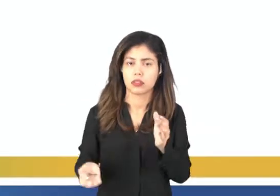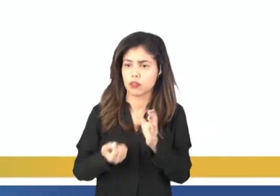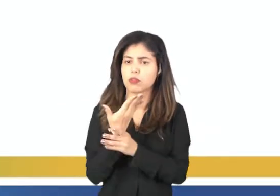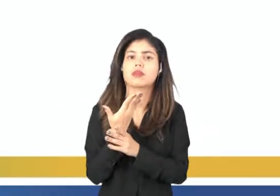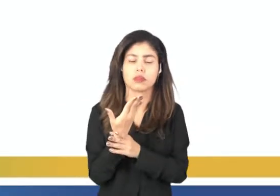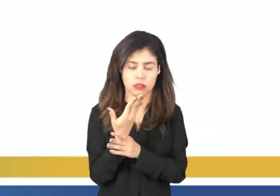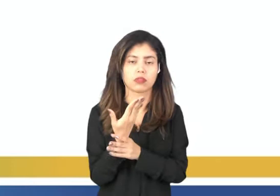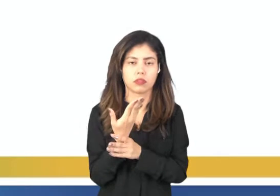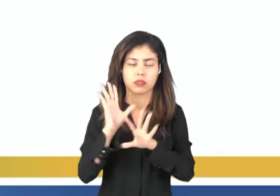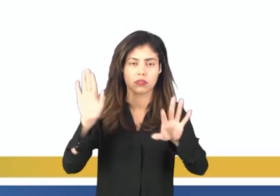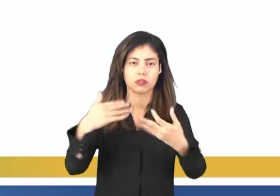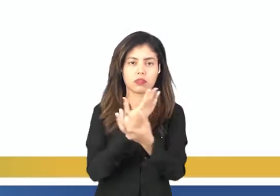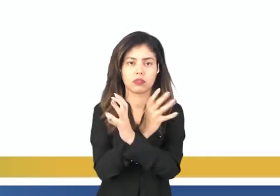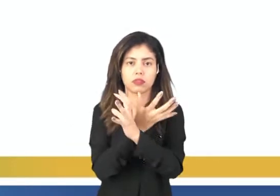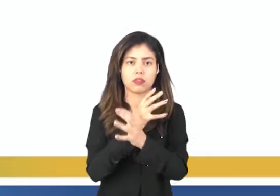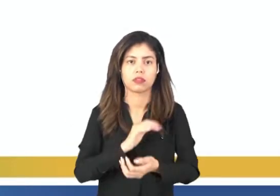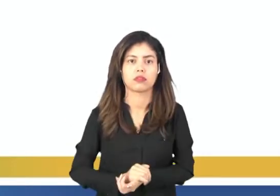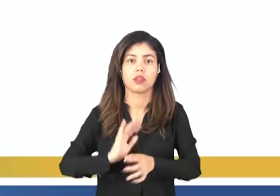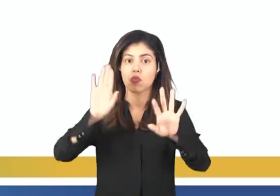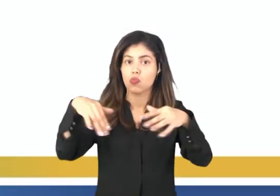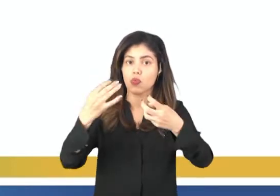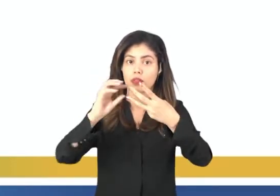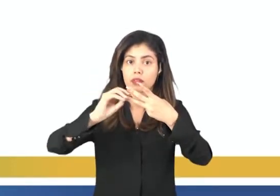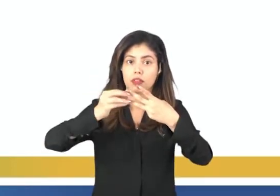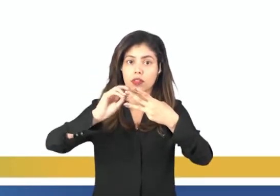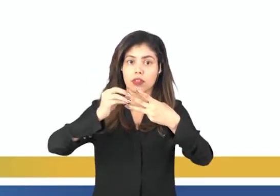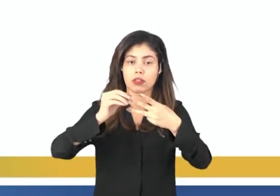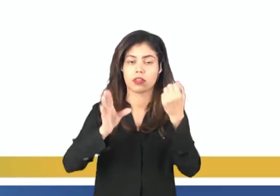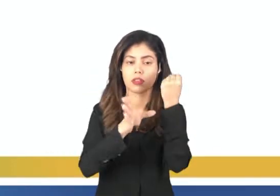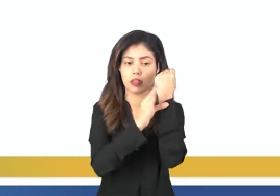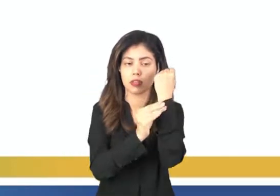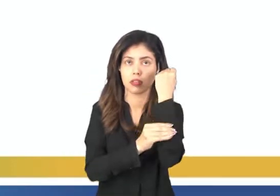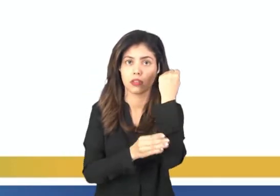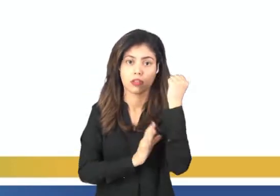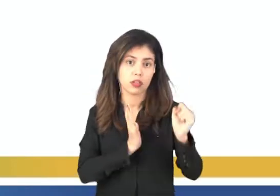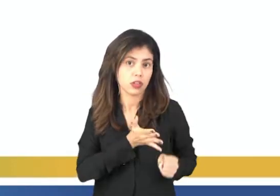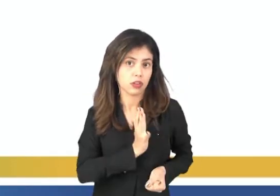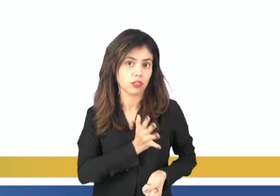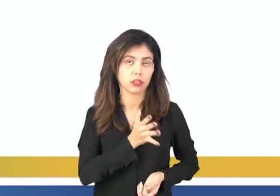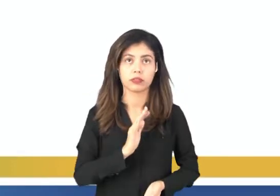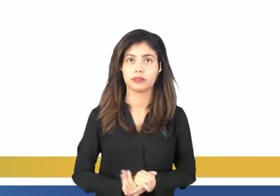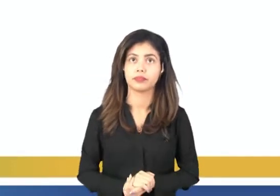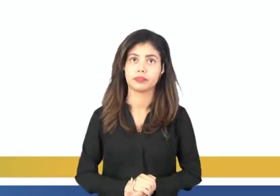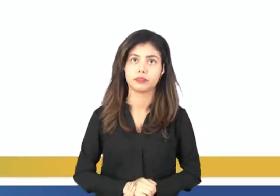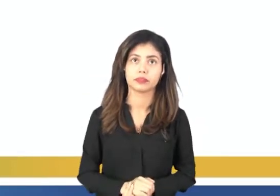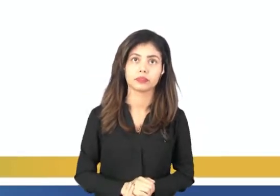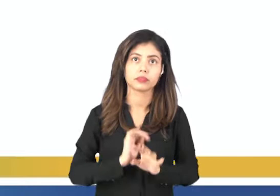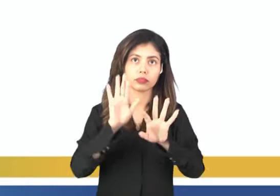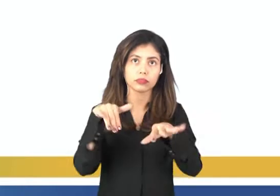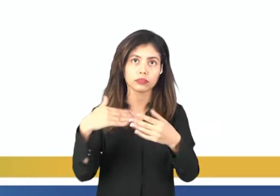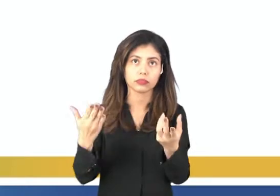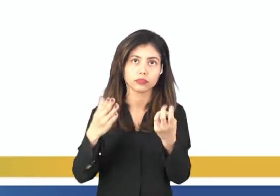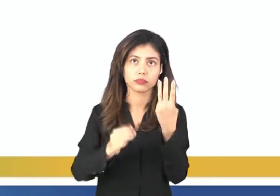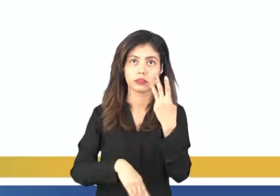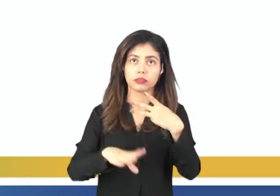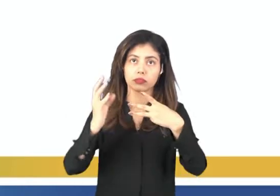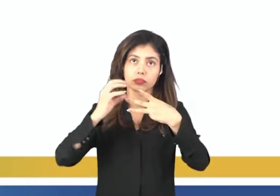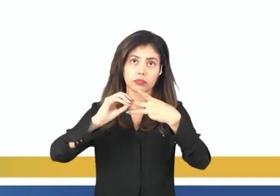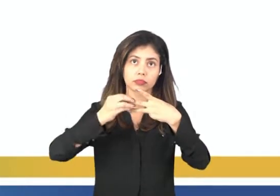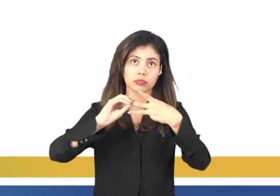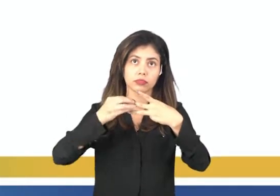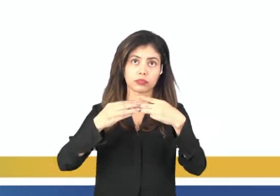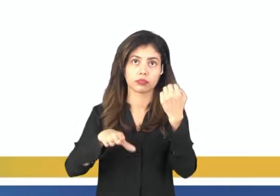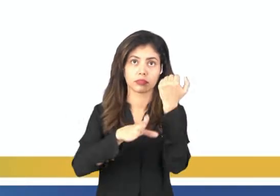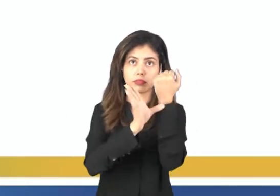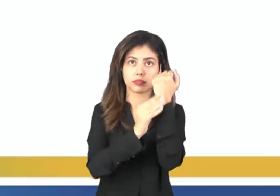esquelético quais são os tipos de células que formam o tecido muscular estriado cardíaco e quais são os tipos de células que formam o tecido muscular